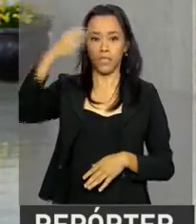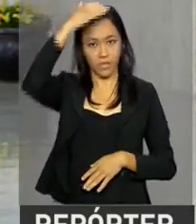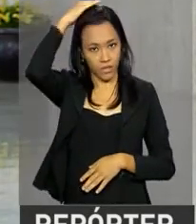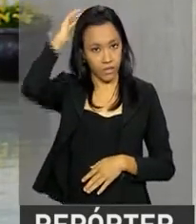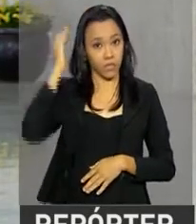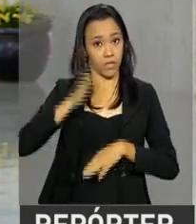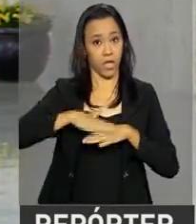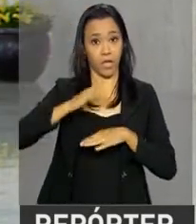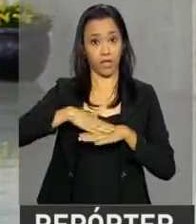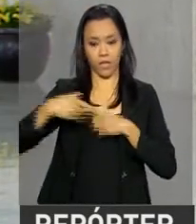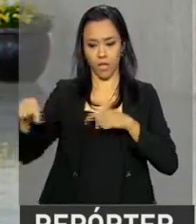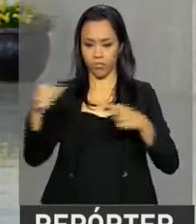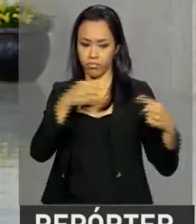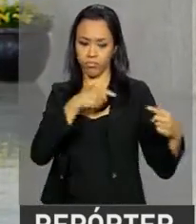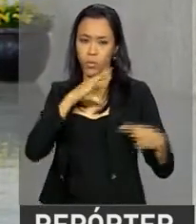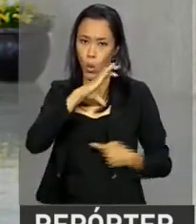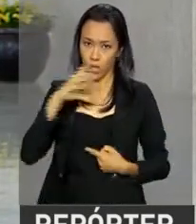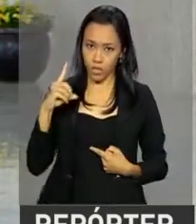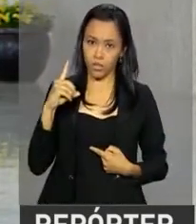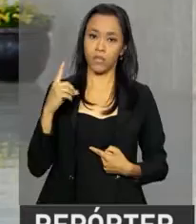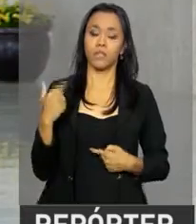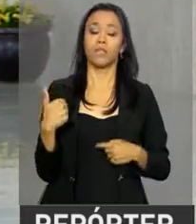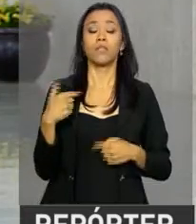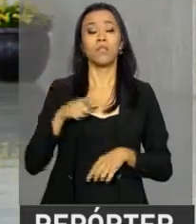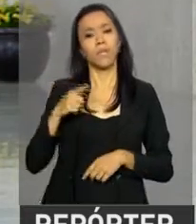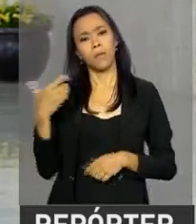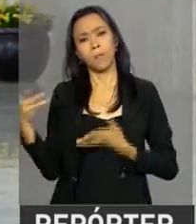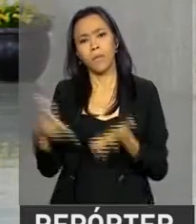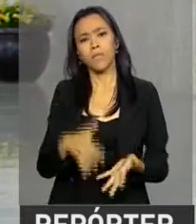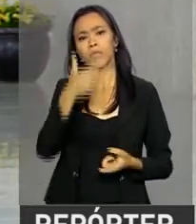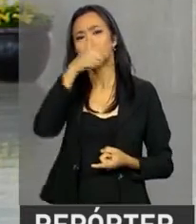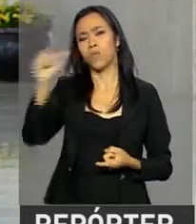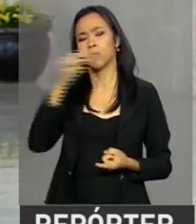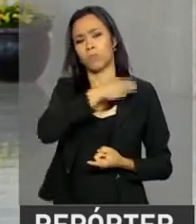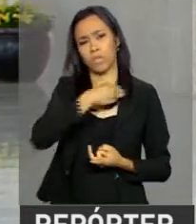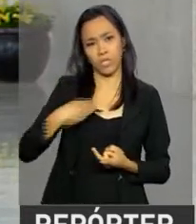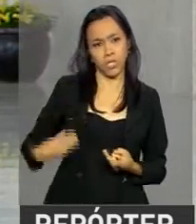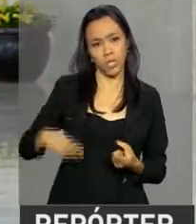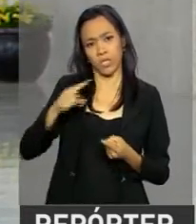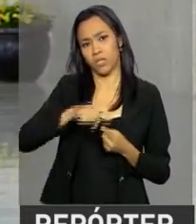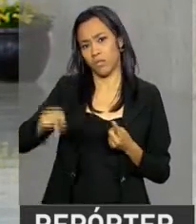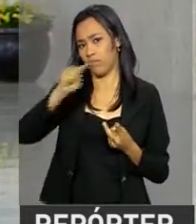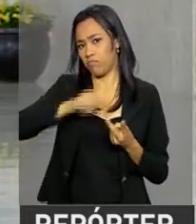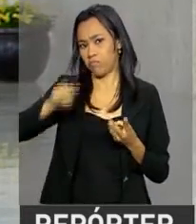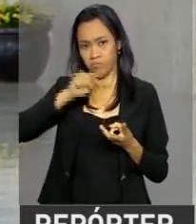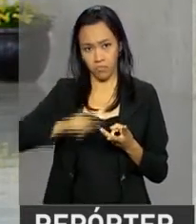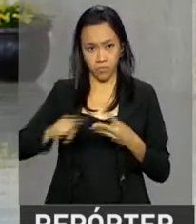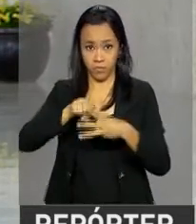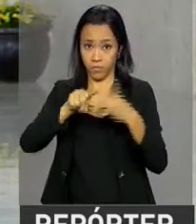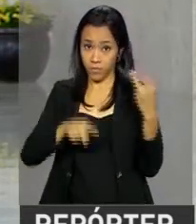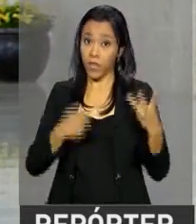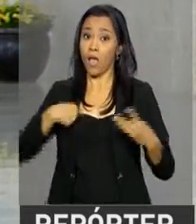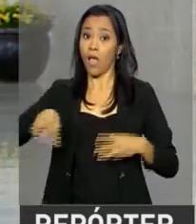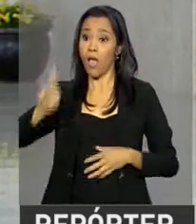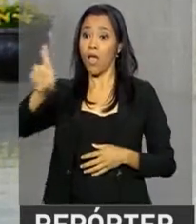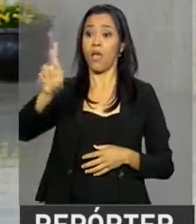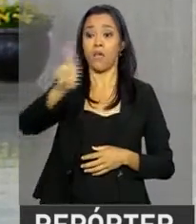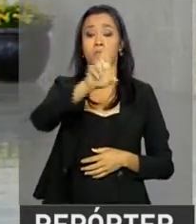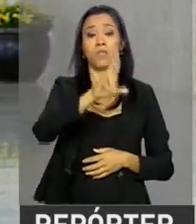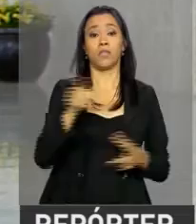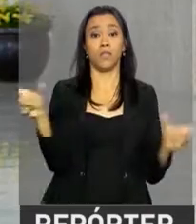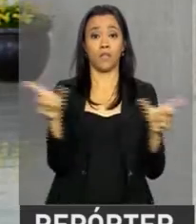participação de outros ministros ministros ministro do meio ambiente ministro de minas e energia e da integração nacional a representante da advocacia